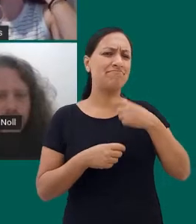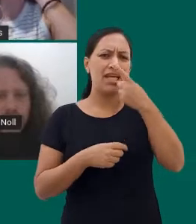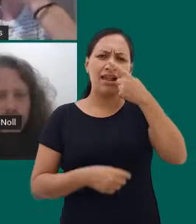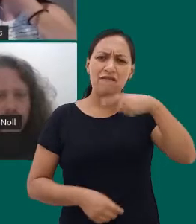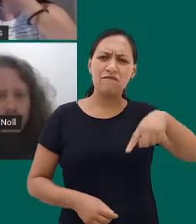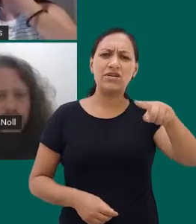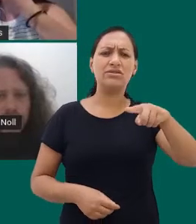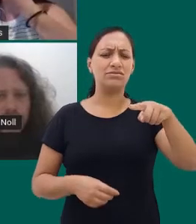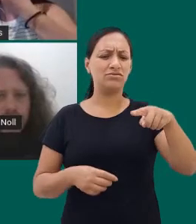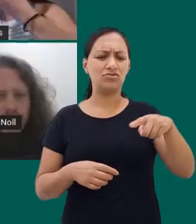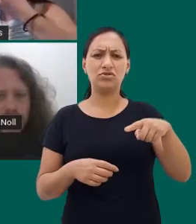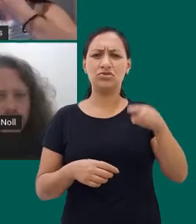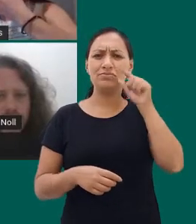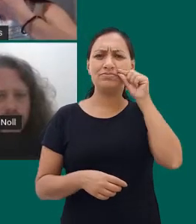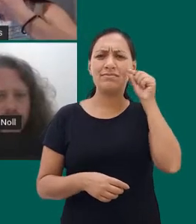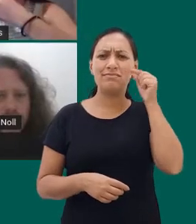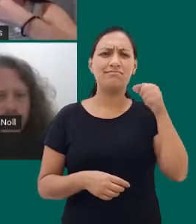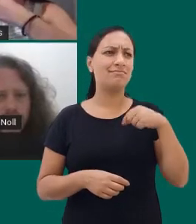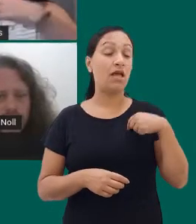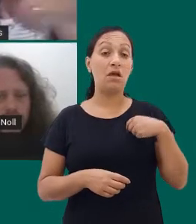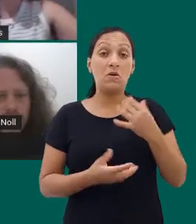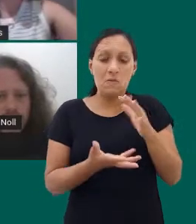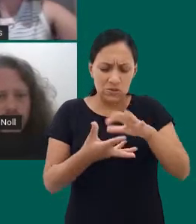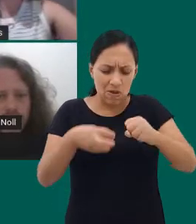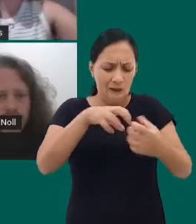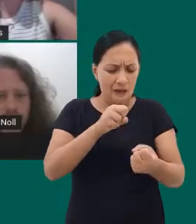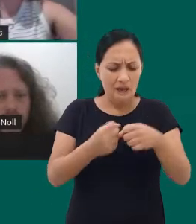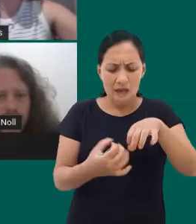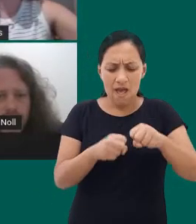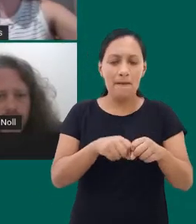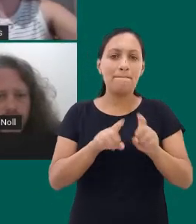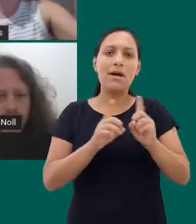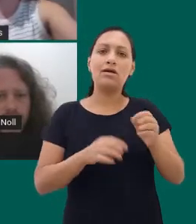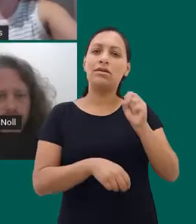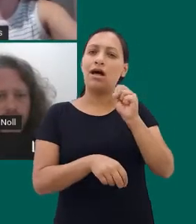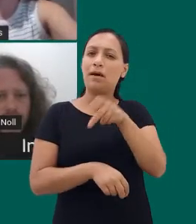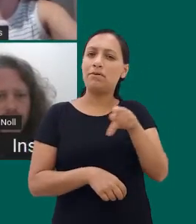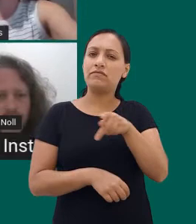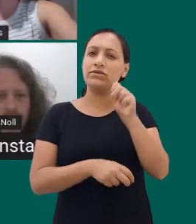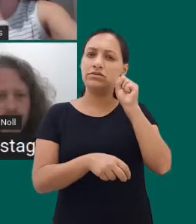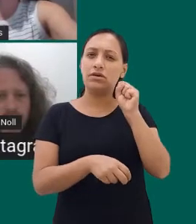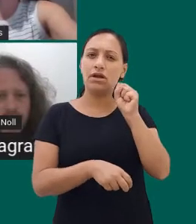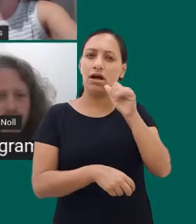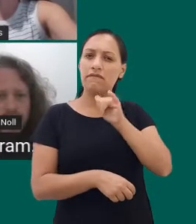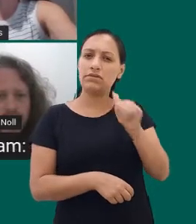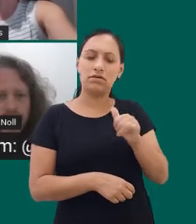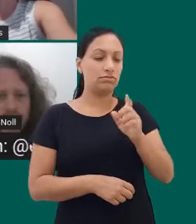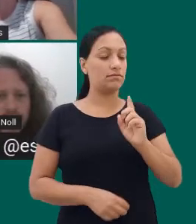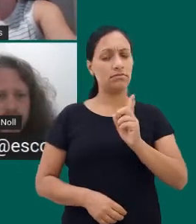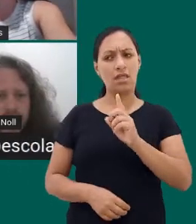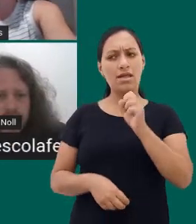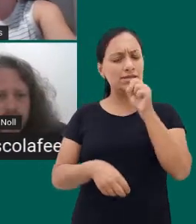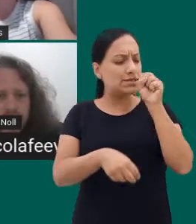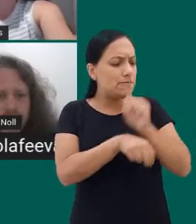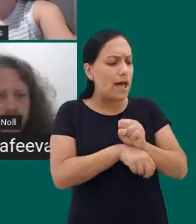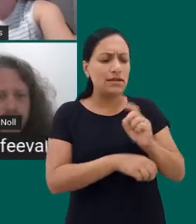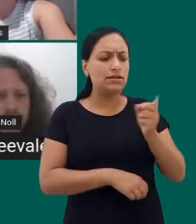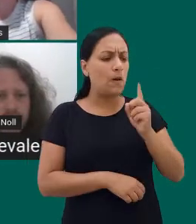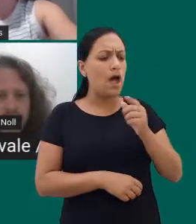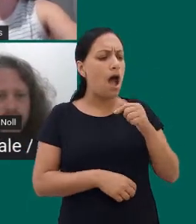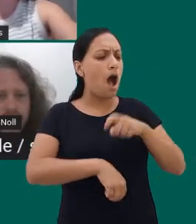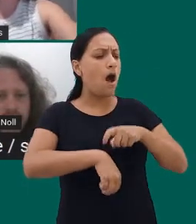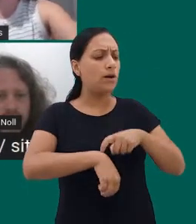juntar e amassar a sua bola de barro, mas a professora disse: "Esperem, não é hora de começar." E